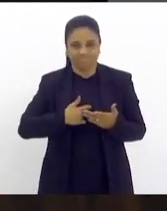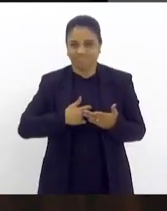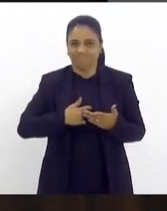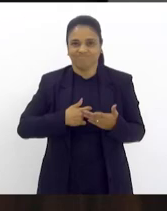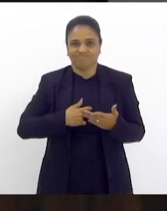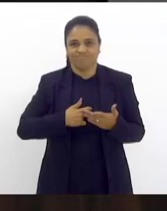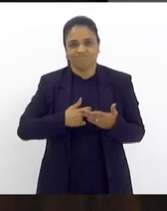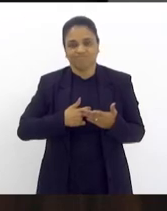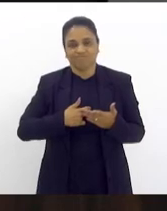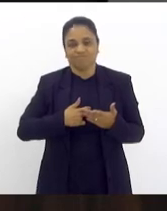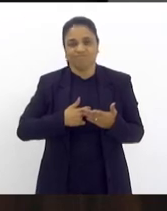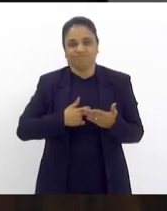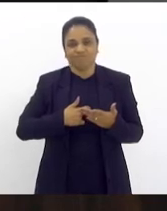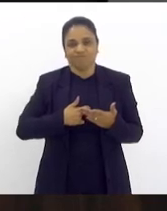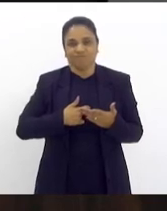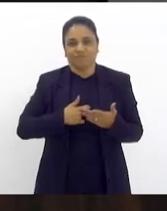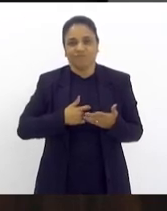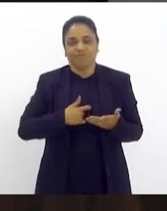deixar